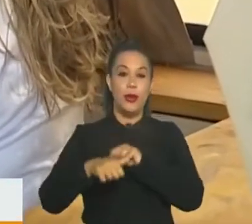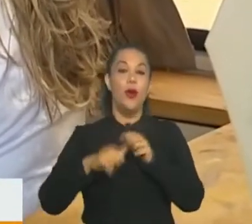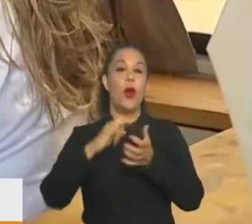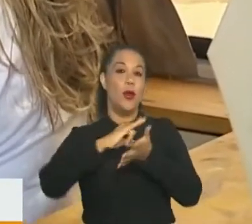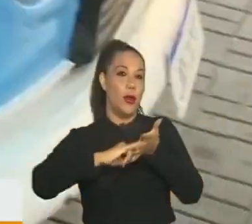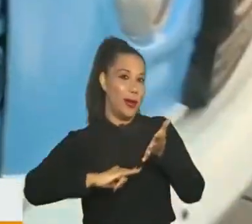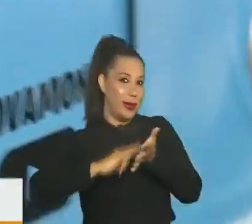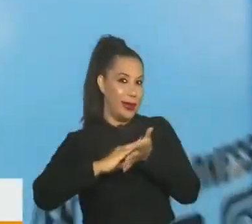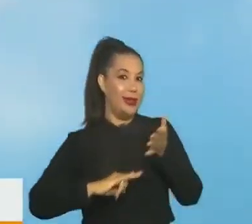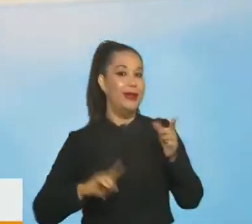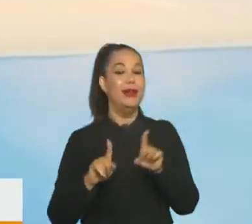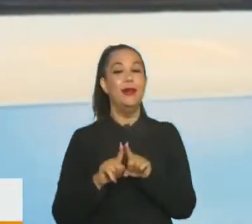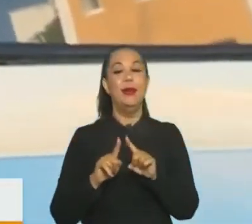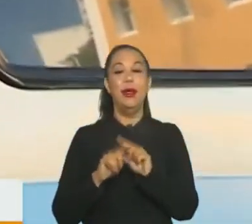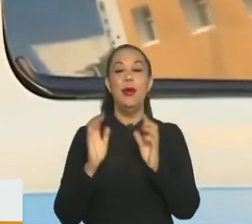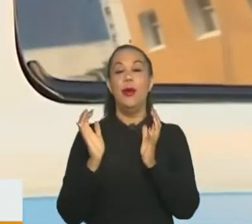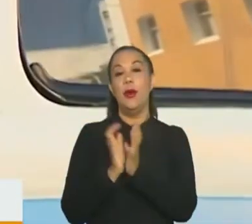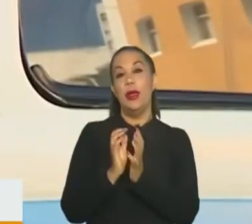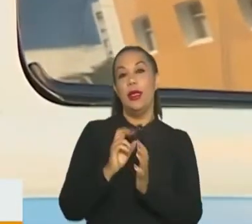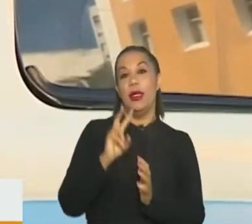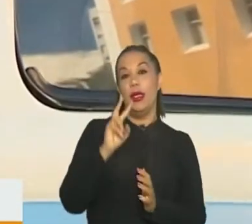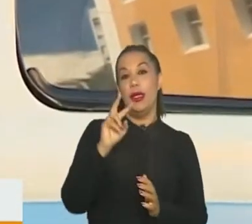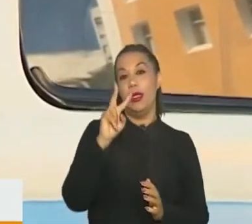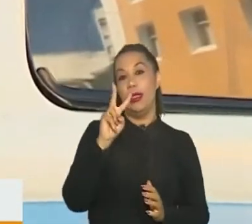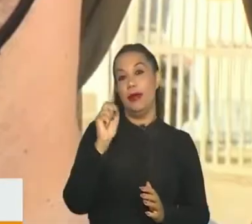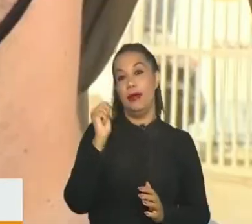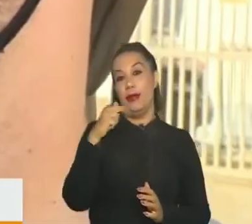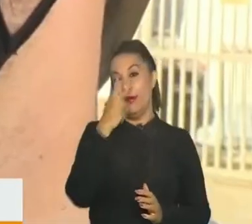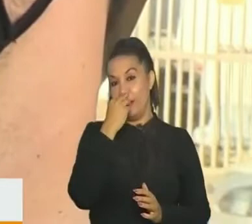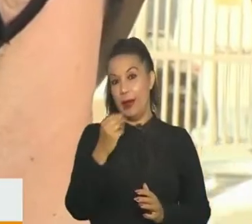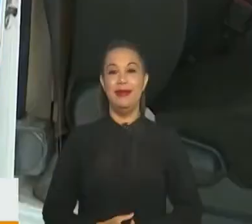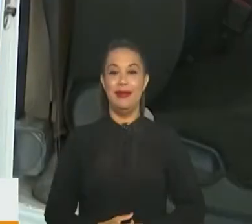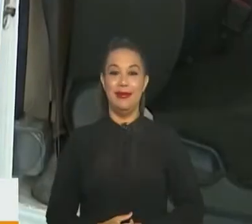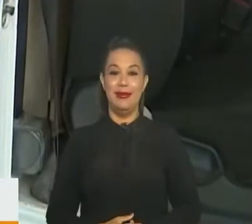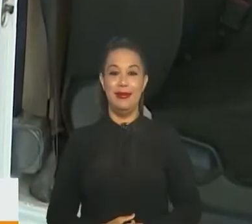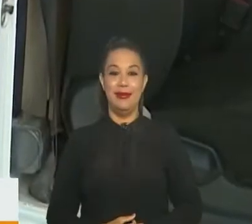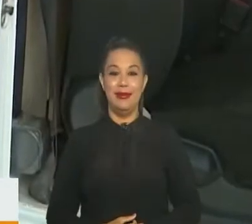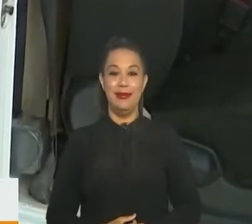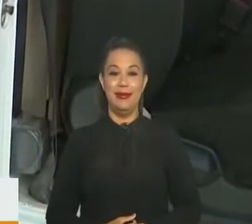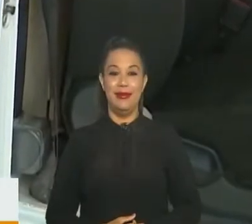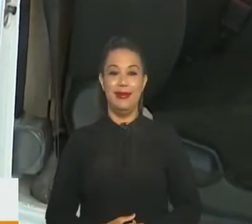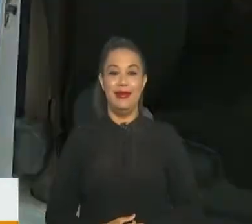um motorhome. E vamos à reportagem da TVE Bahia.